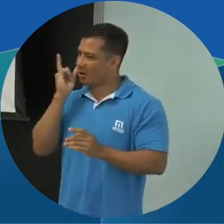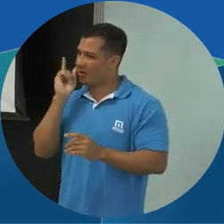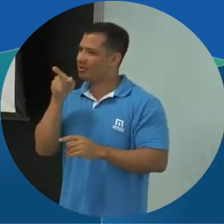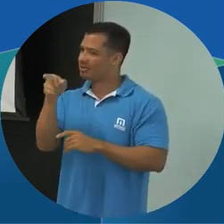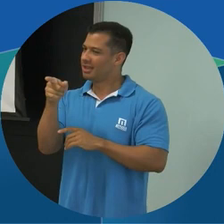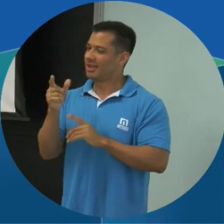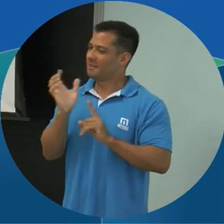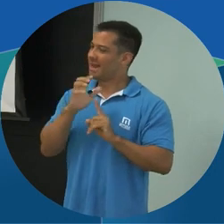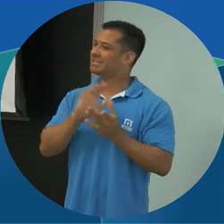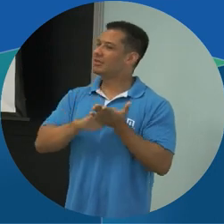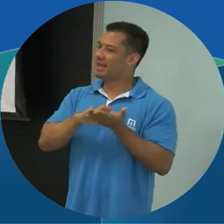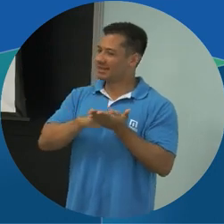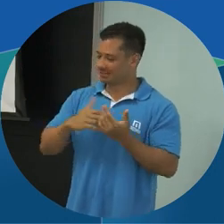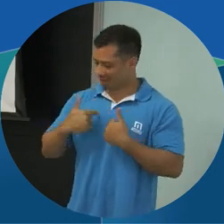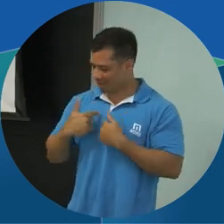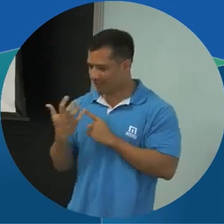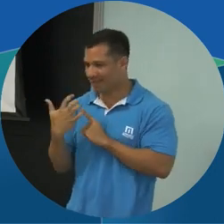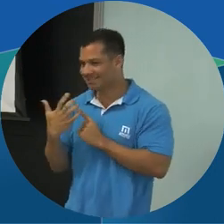Léo, hein?